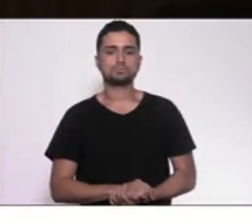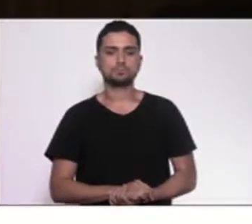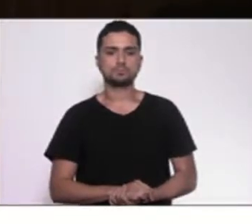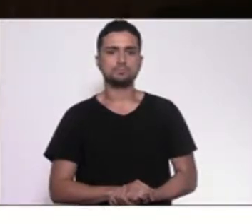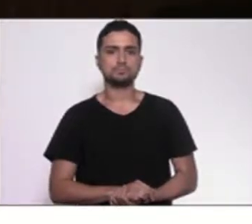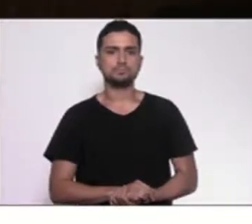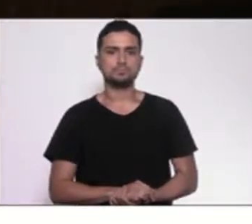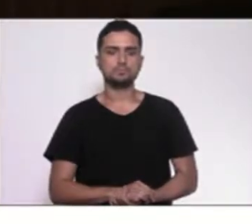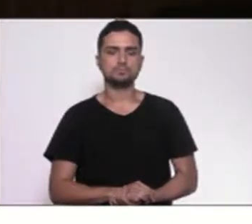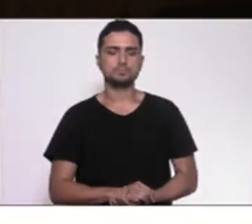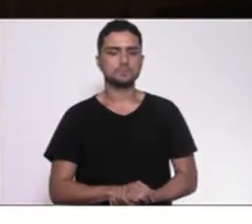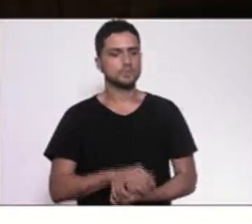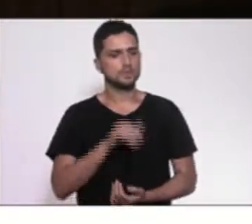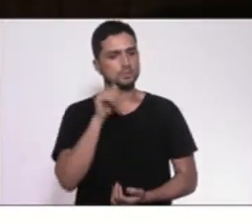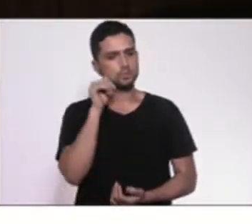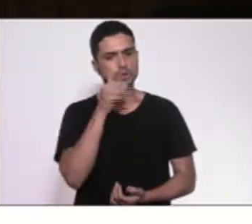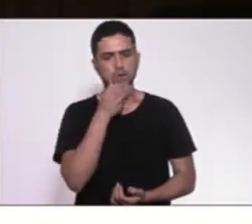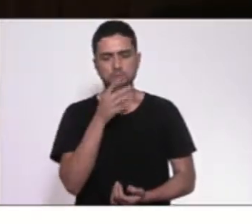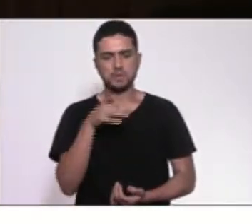e senhoras deputadas,